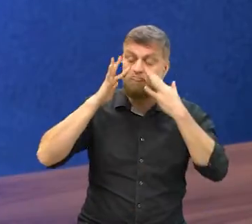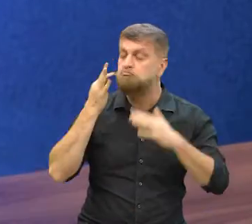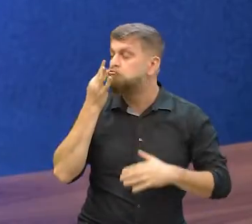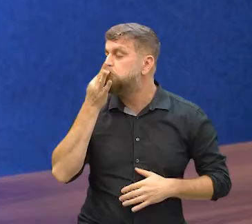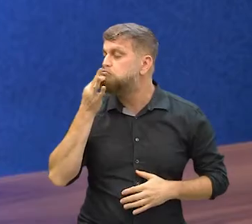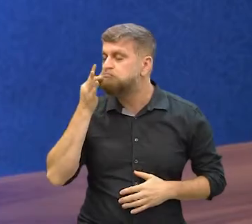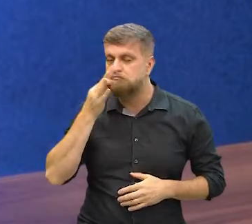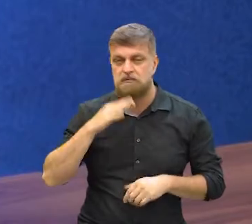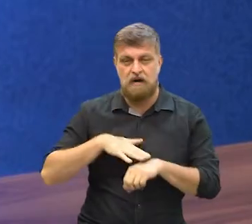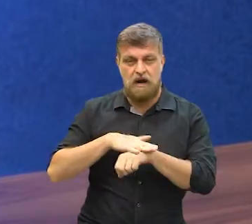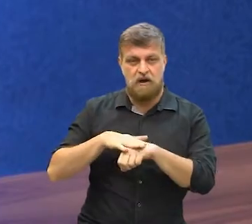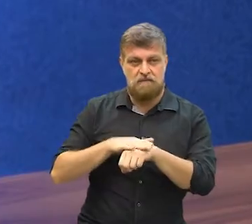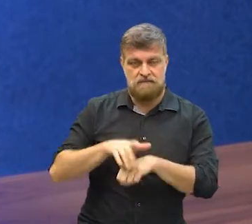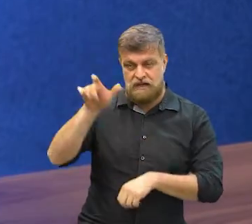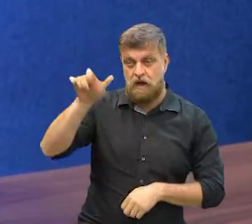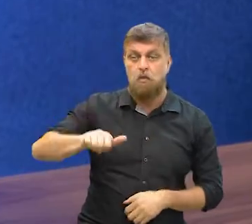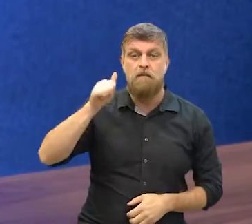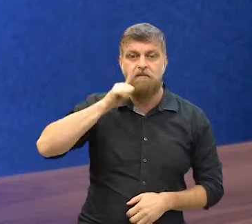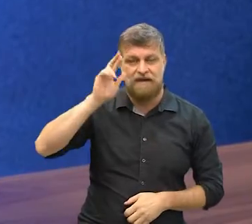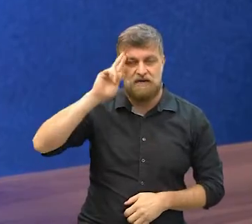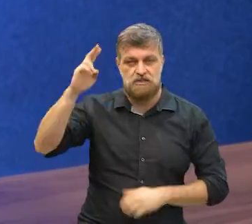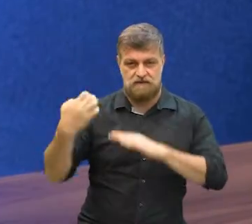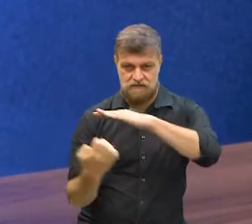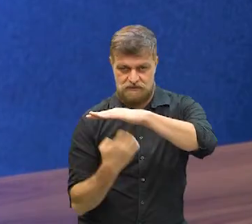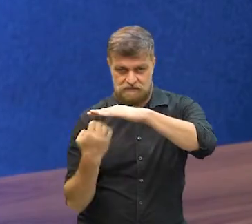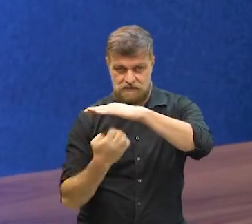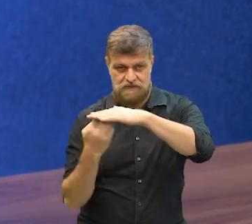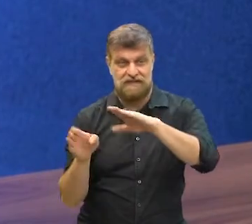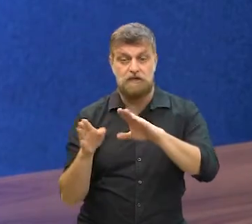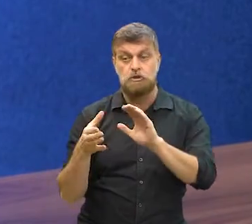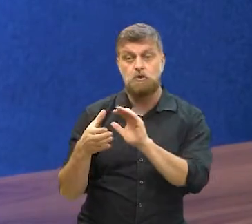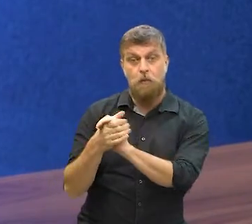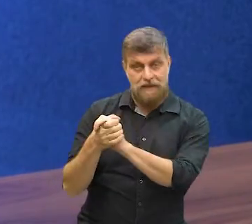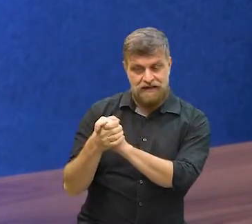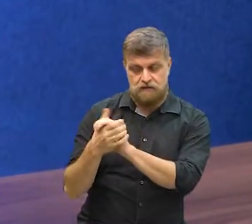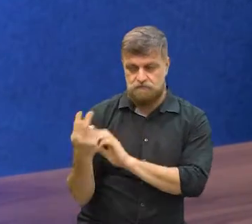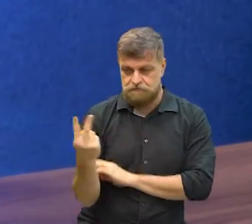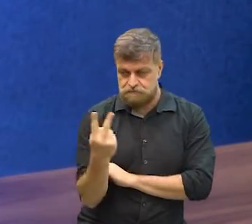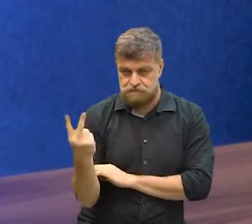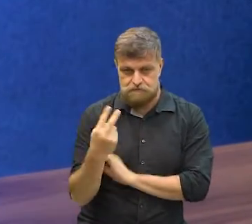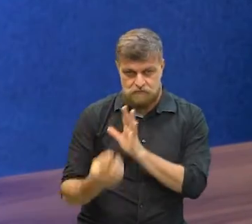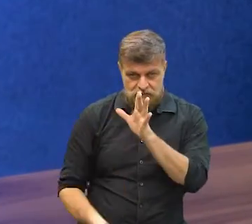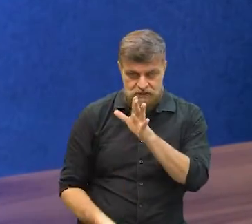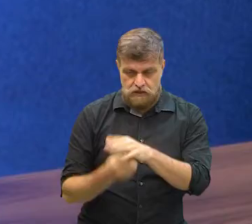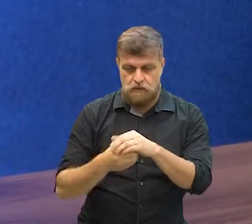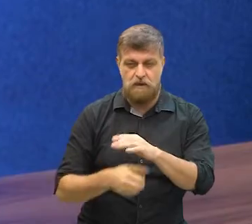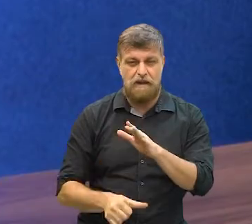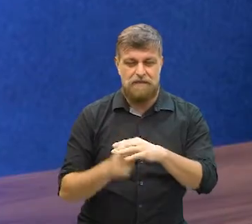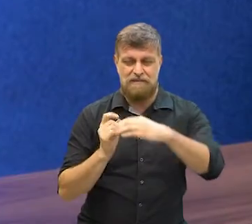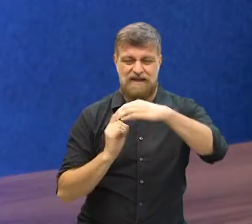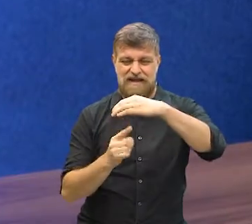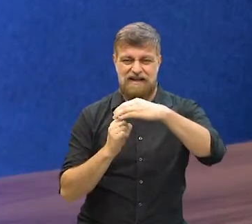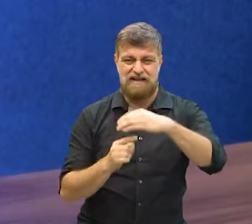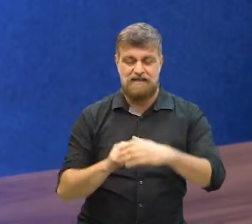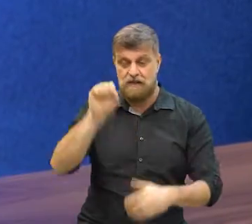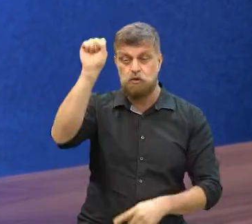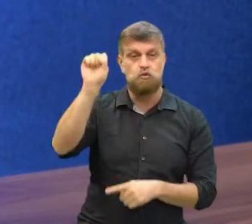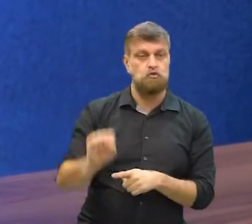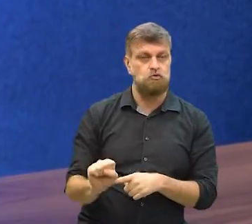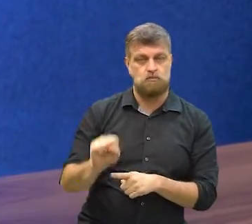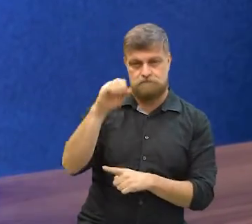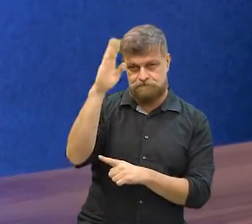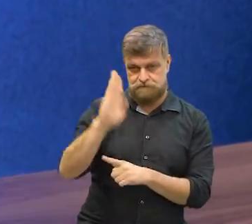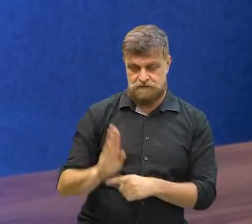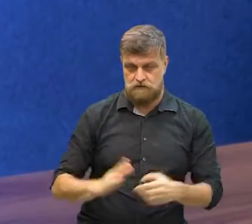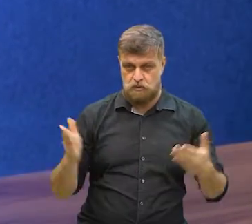estética. A gente vai conversar com uma empresária que, juntamente com o marido, abriu uma primeira clínica há alguns anos lá no sul